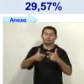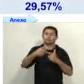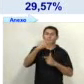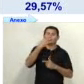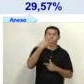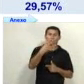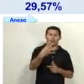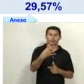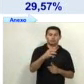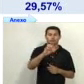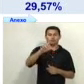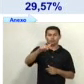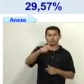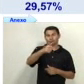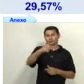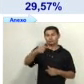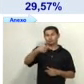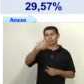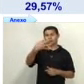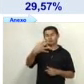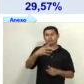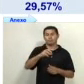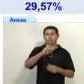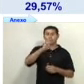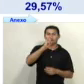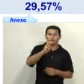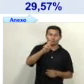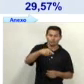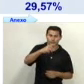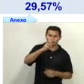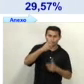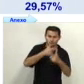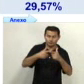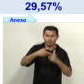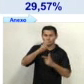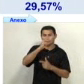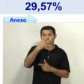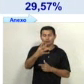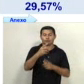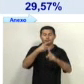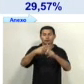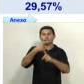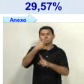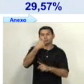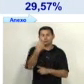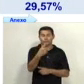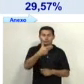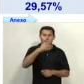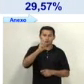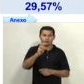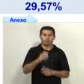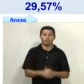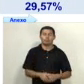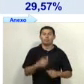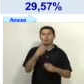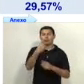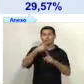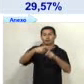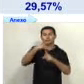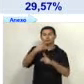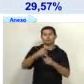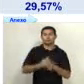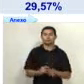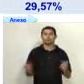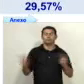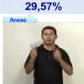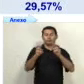4. 17 menos 12 dividido por 4, 5 dividido por 4, mais 1,25. Né? Mais 1,25, esse